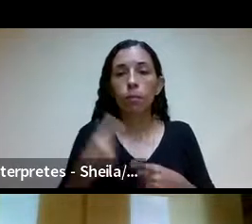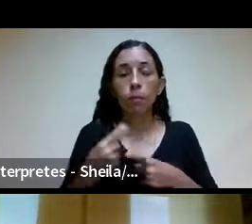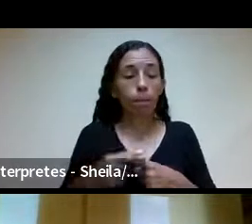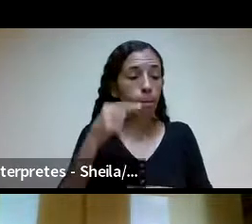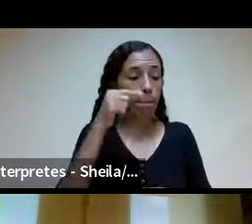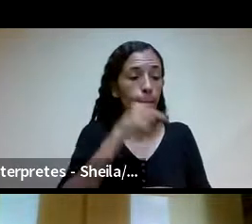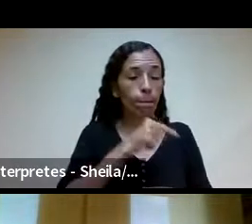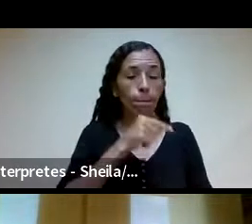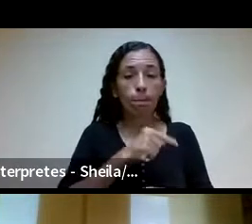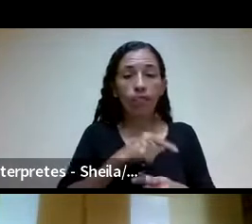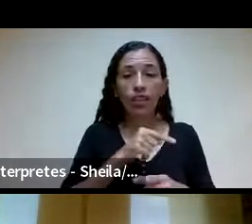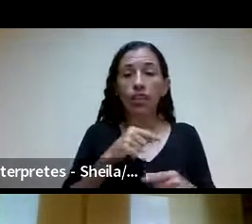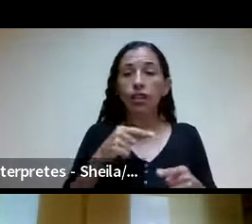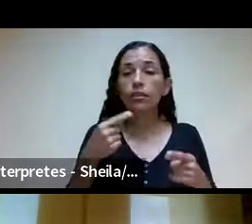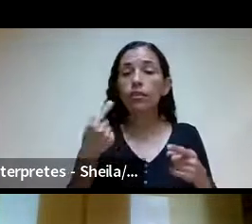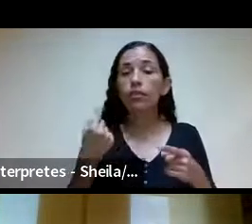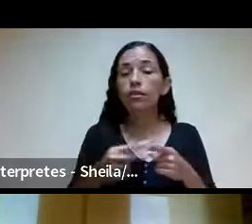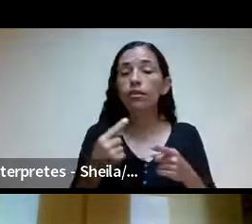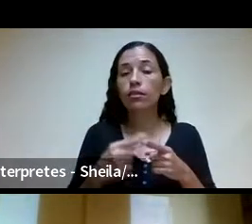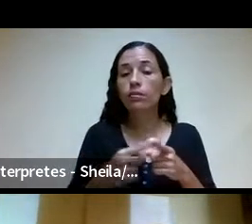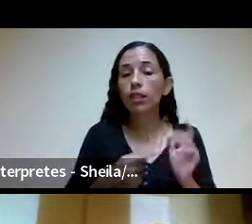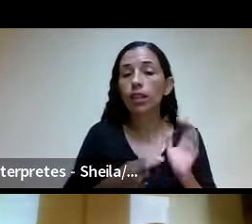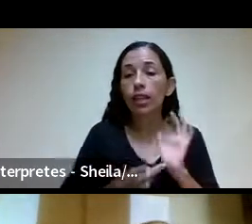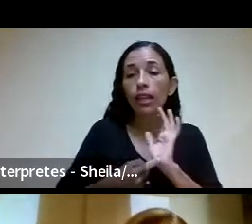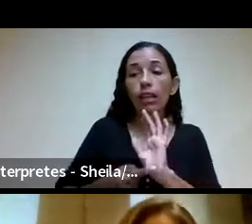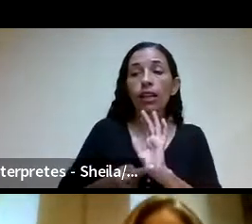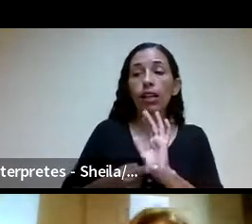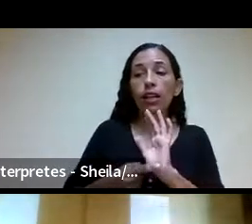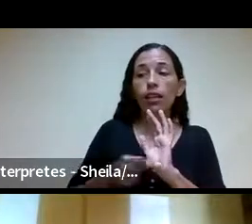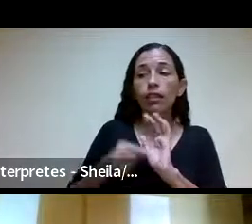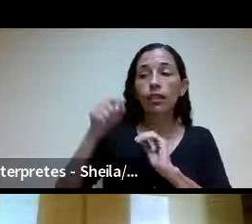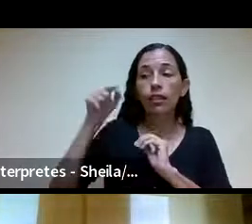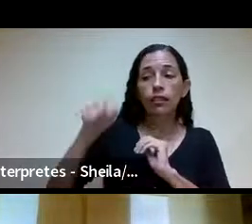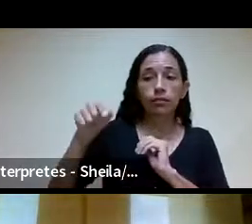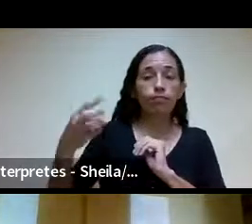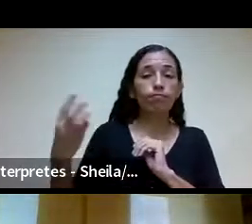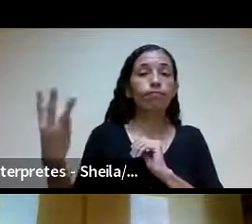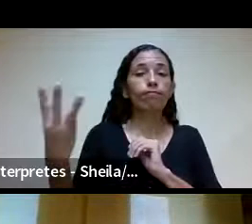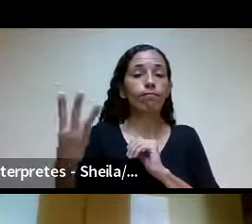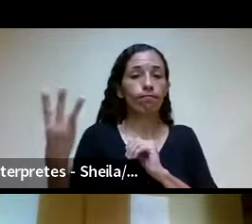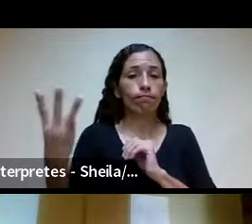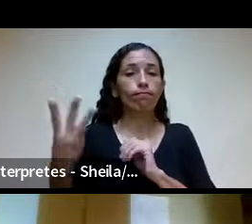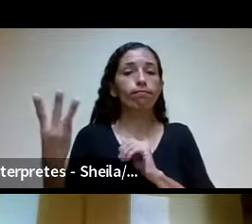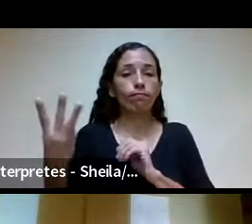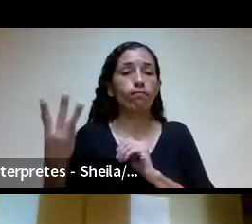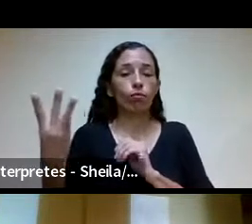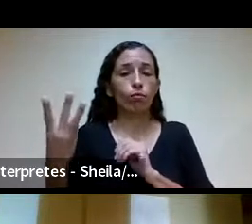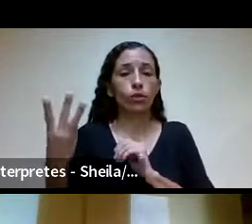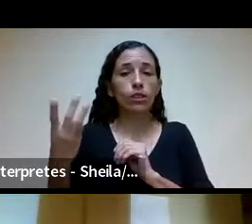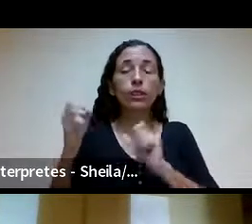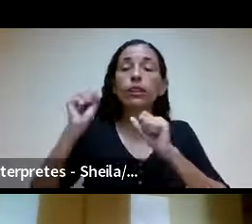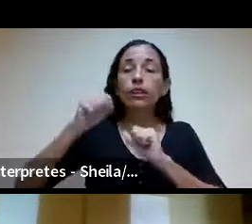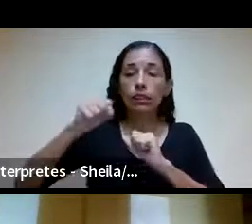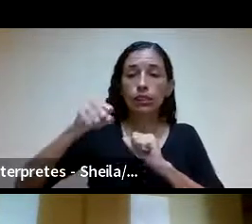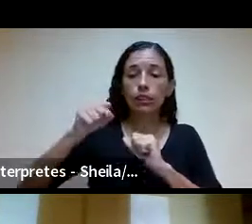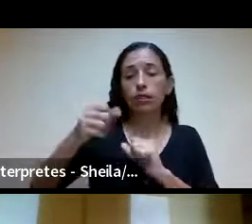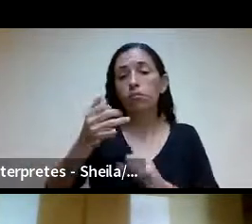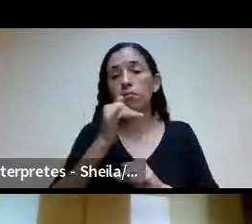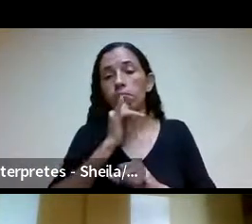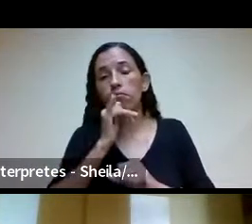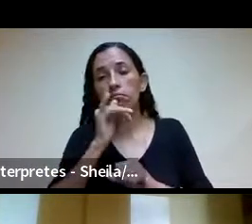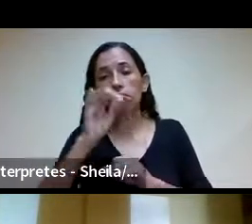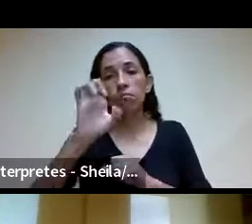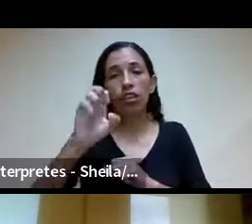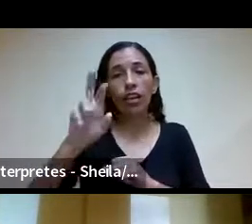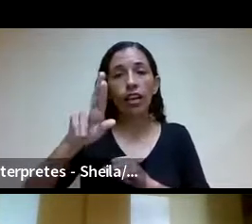também apontam que aquelas pessoas realmente são aquelas que foram identificadas, a senhora Edna e